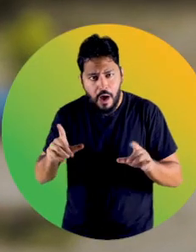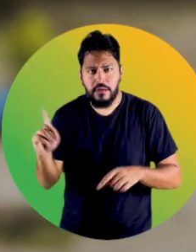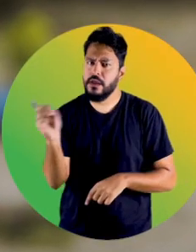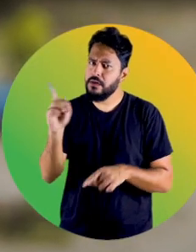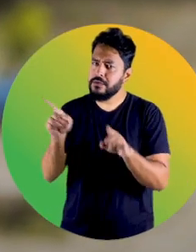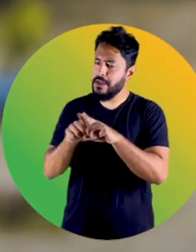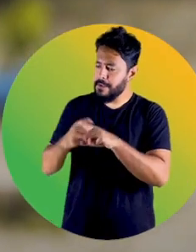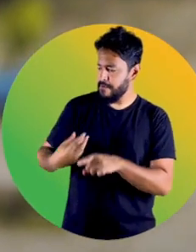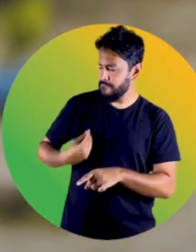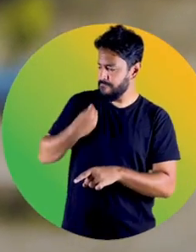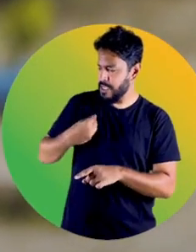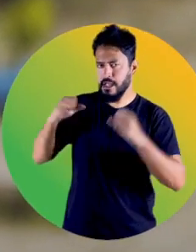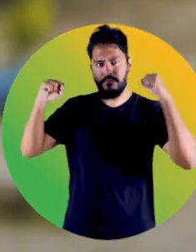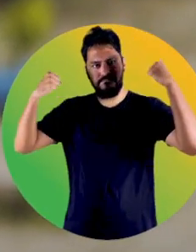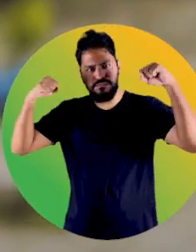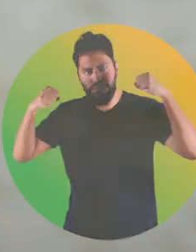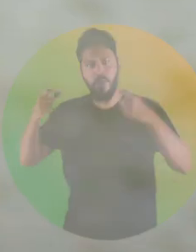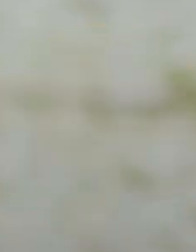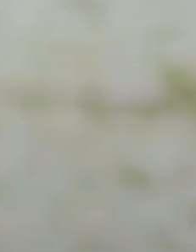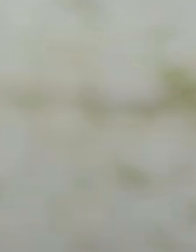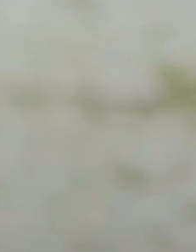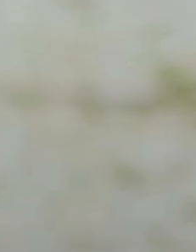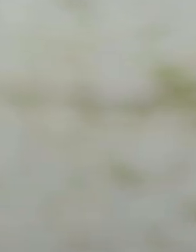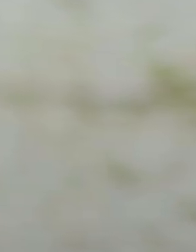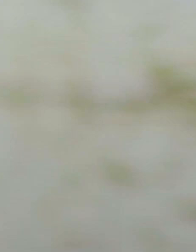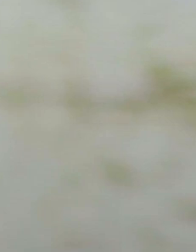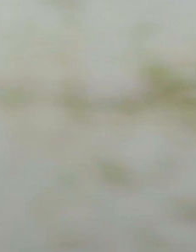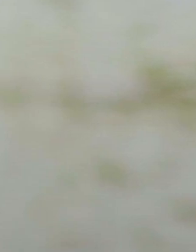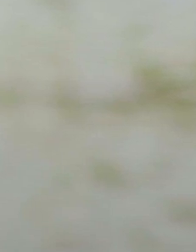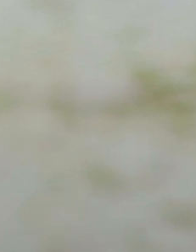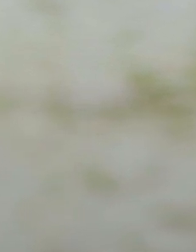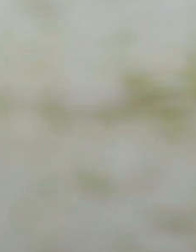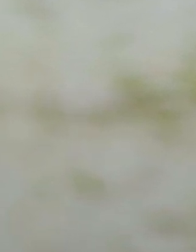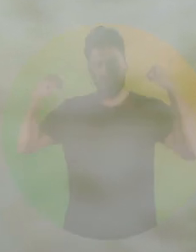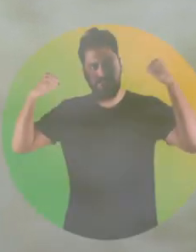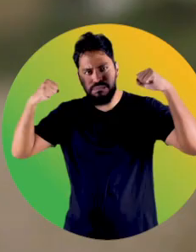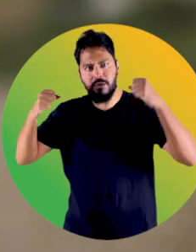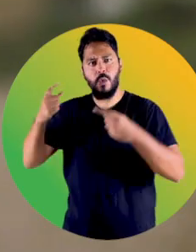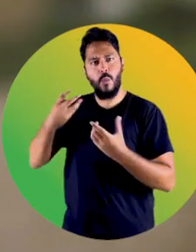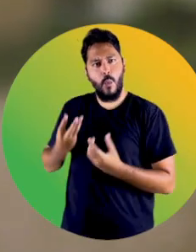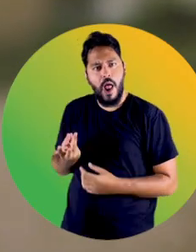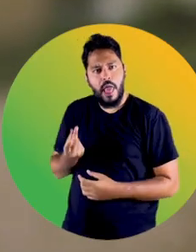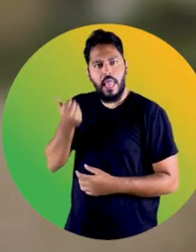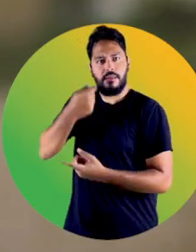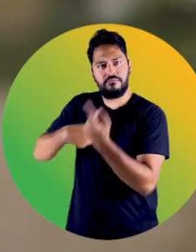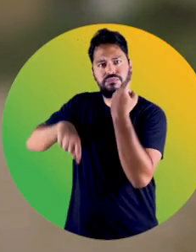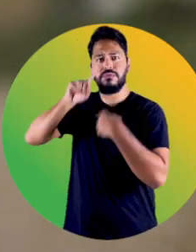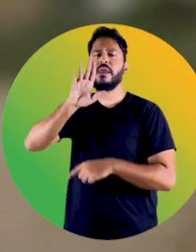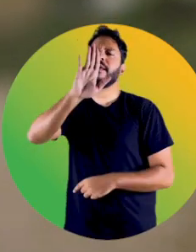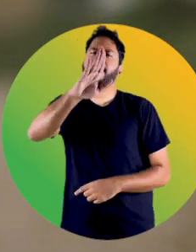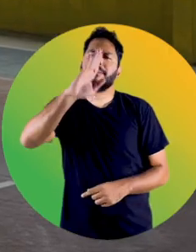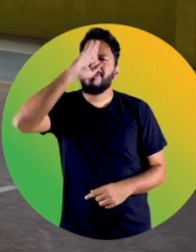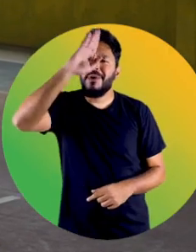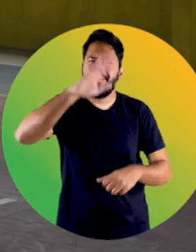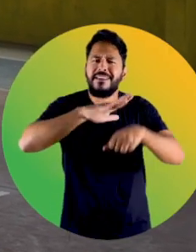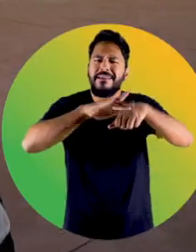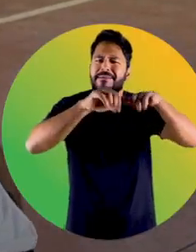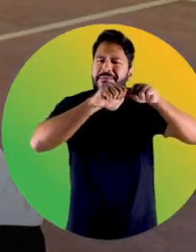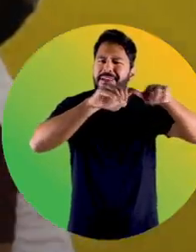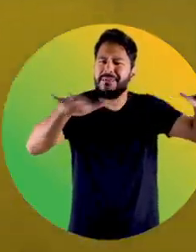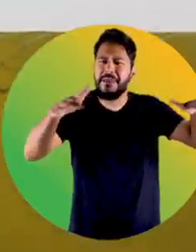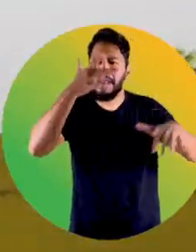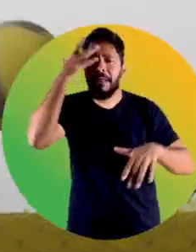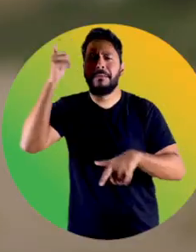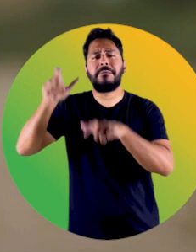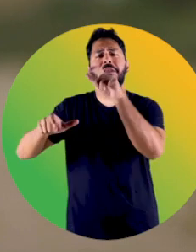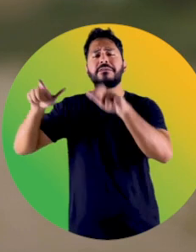também de uma qualidade de vida melhor para eles. Josivan Silva, professor de Educação Física. Principalmente no período que a gente está vindo agora de pandemia, que